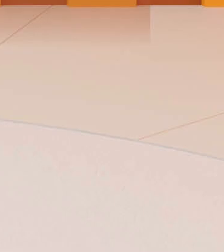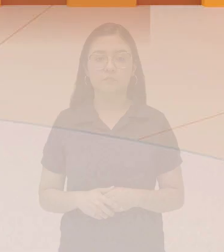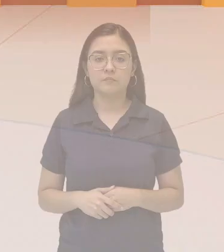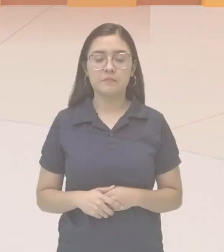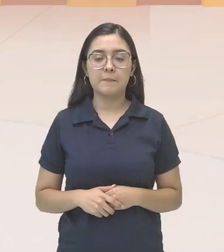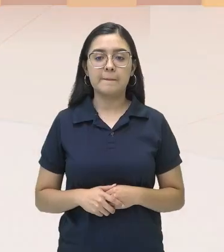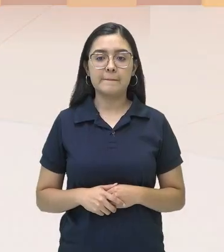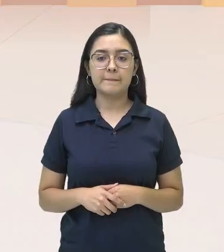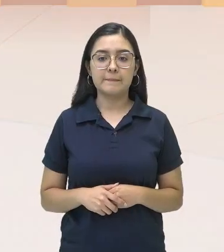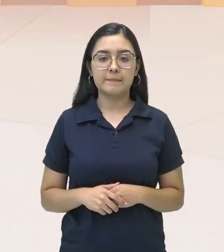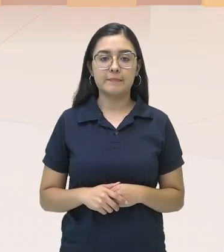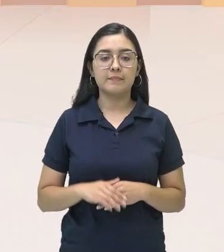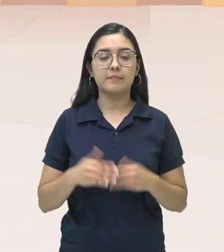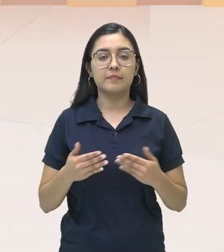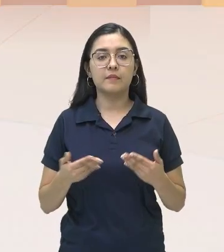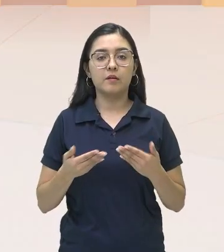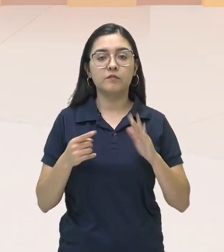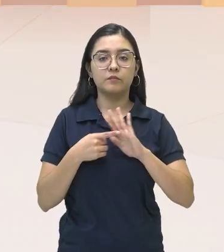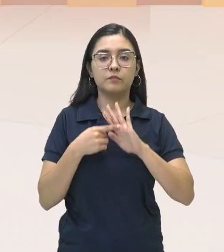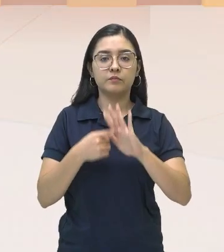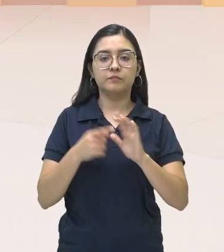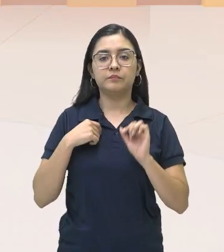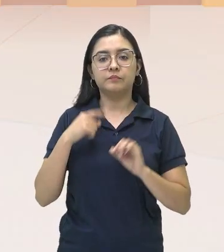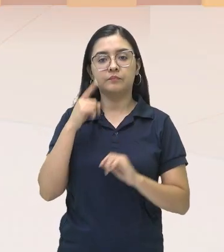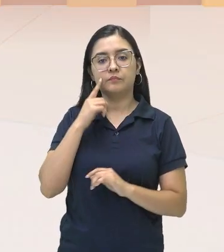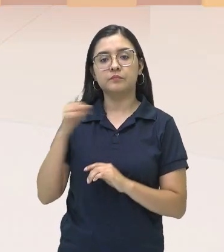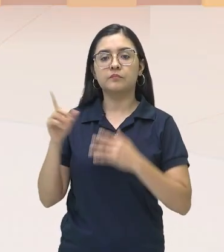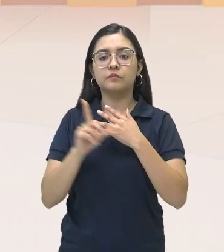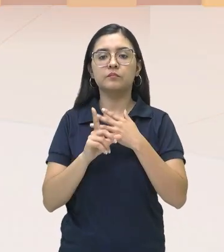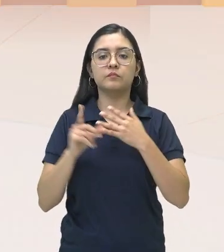falar aqui para vocês, né? Immanuel Kant, ele diz assim, que cada coisa,